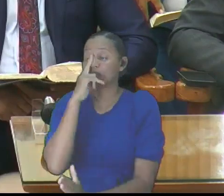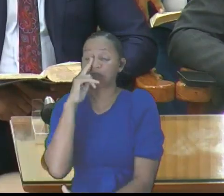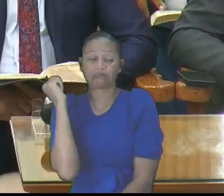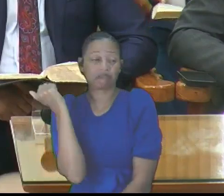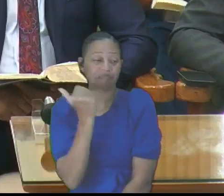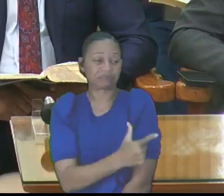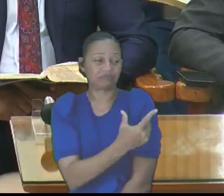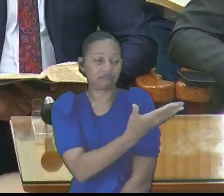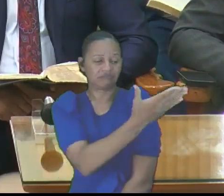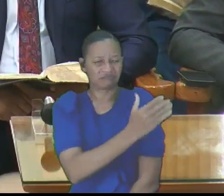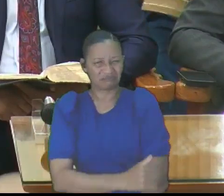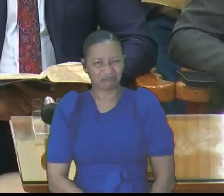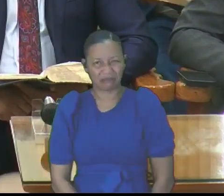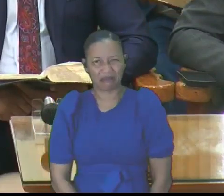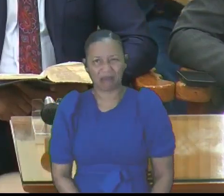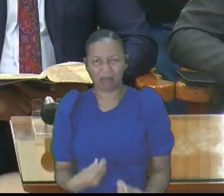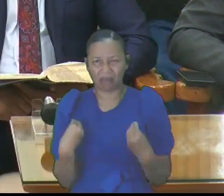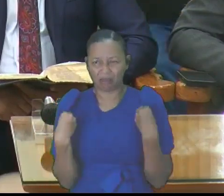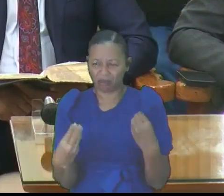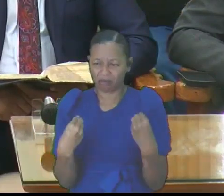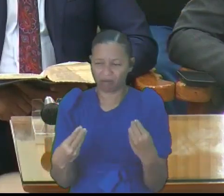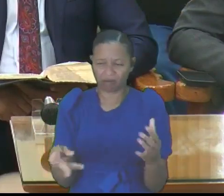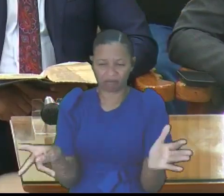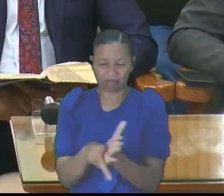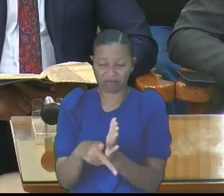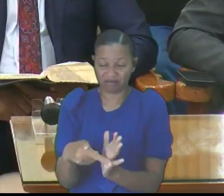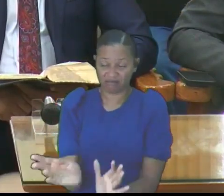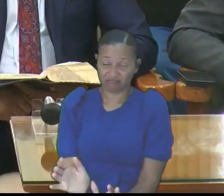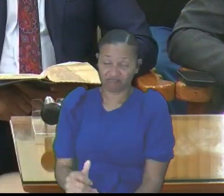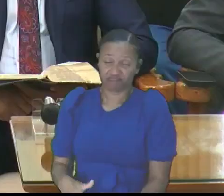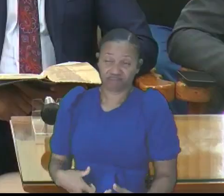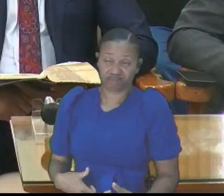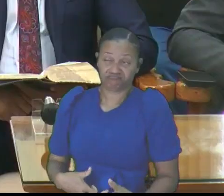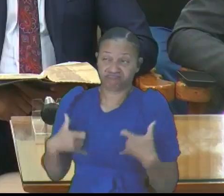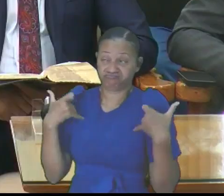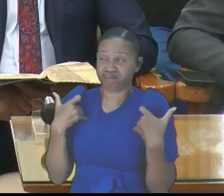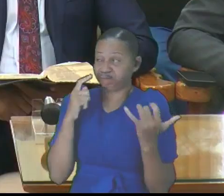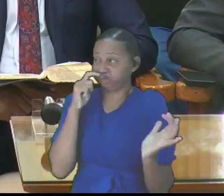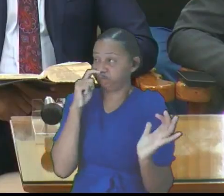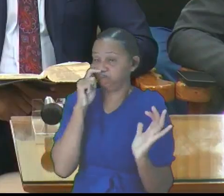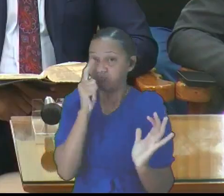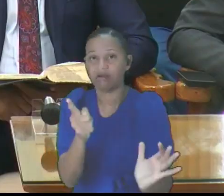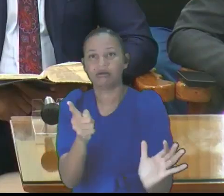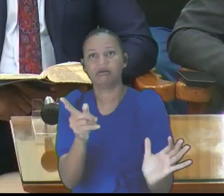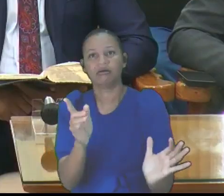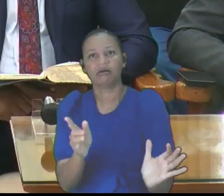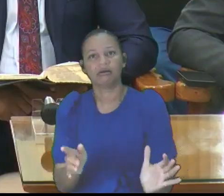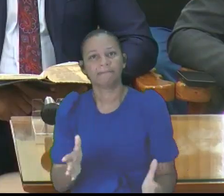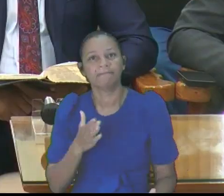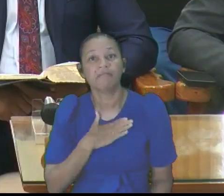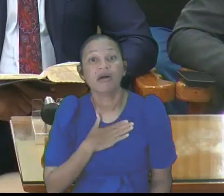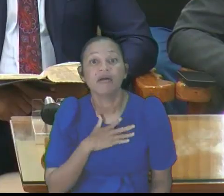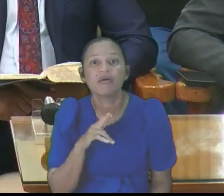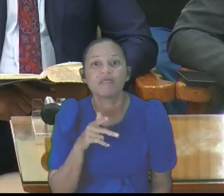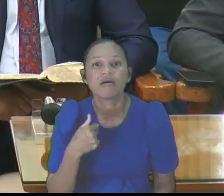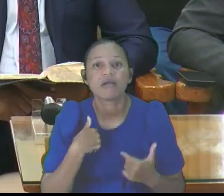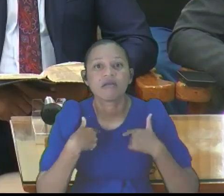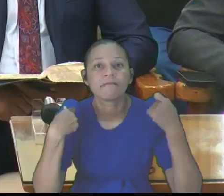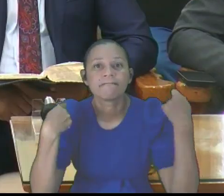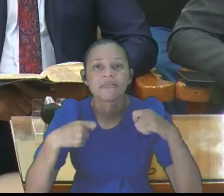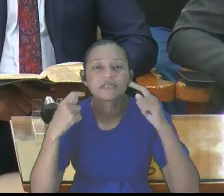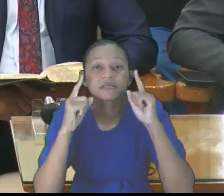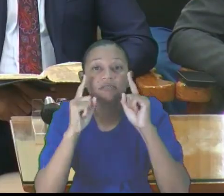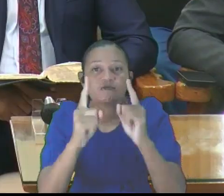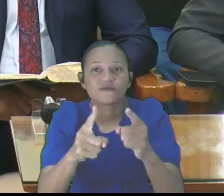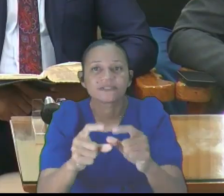estão na igreja. Isso é o sumo da arrogância. Meu irmão, eu preciso de você